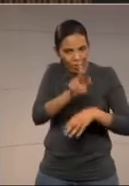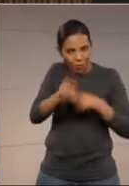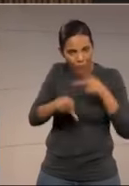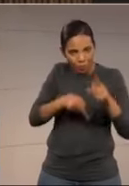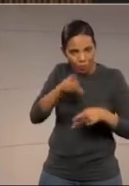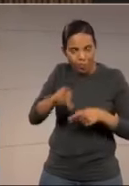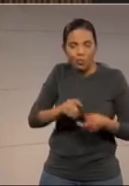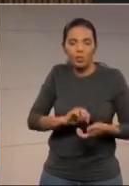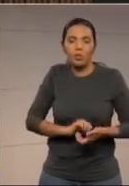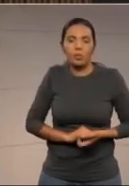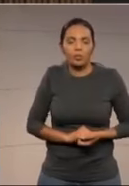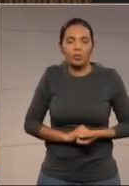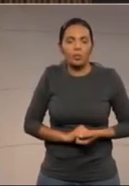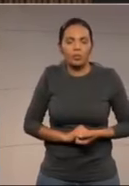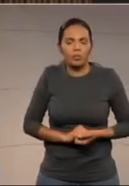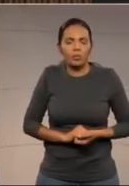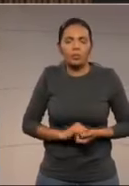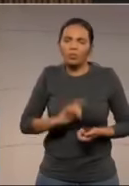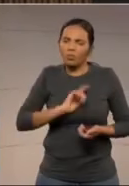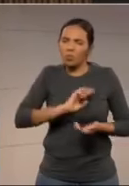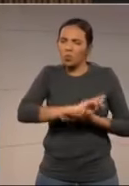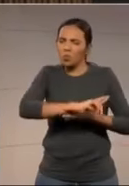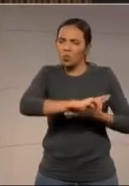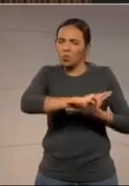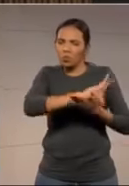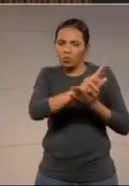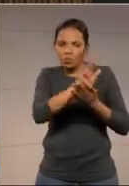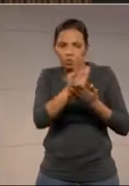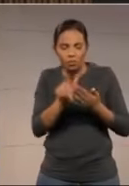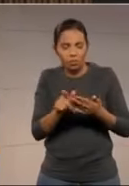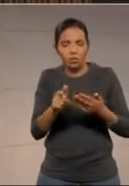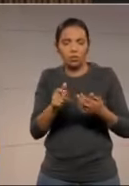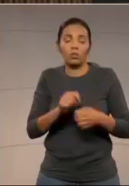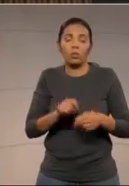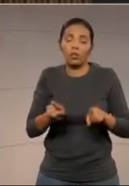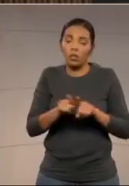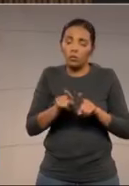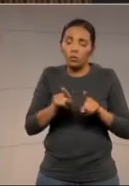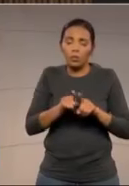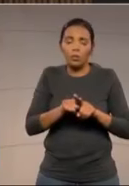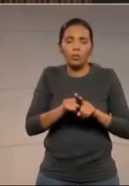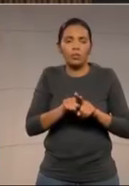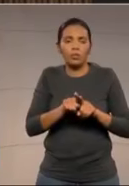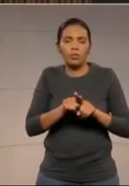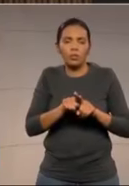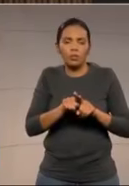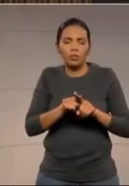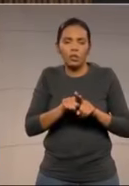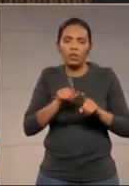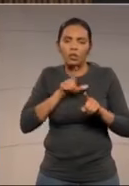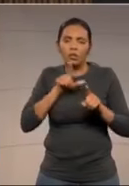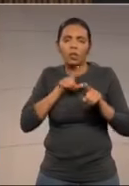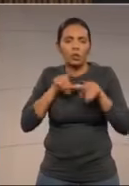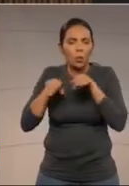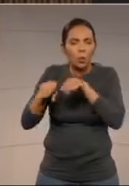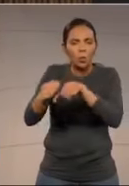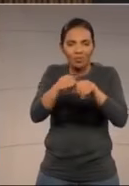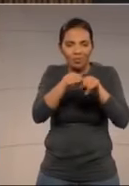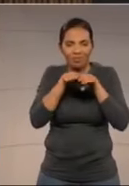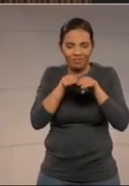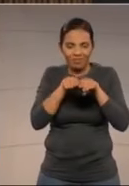sua pluralidade, a questão da paritária, fazem com